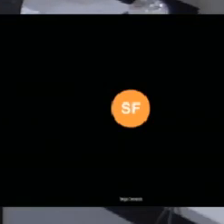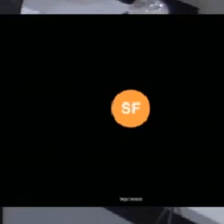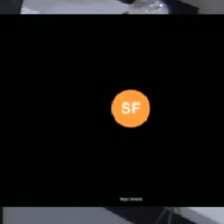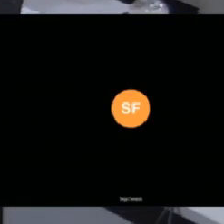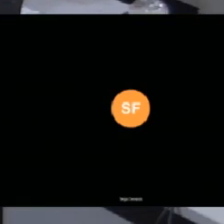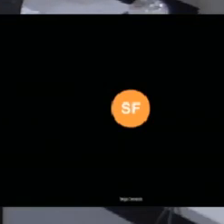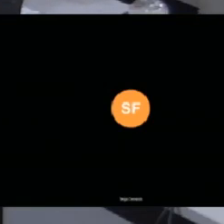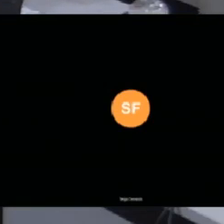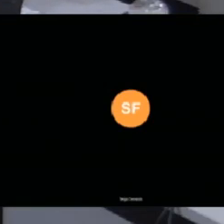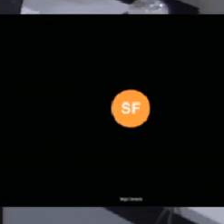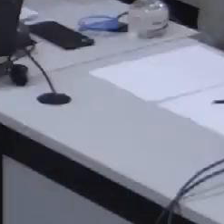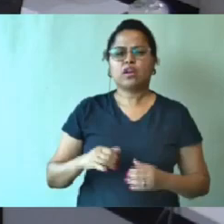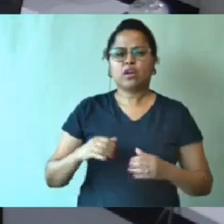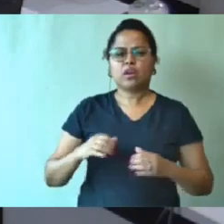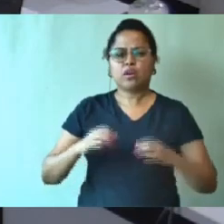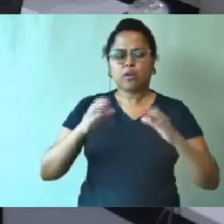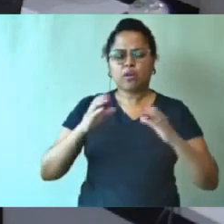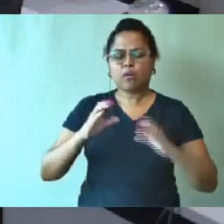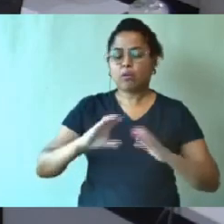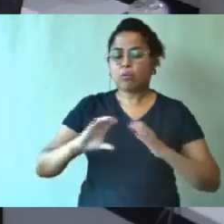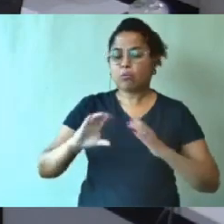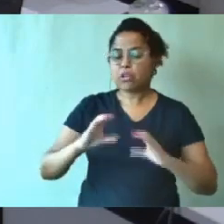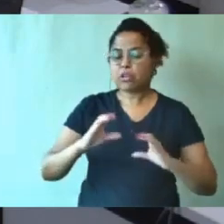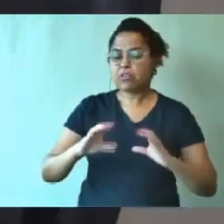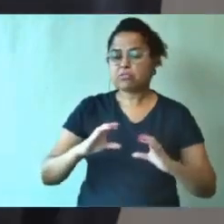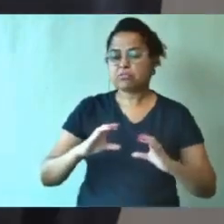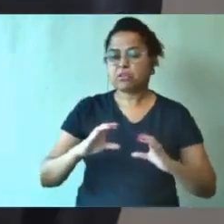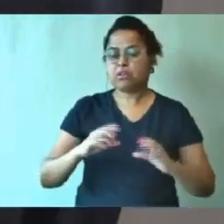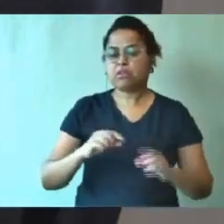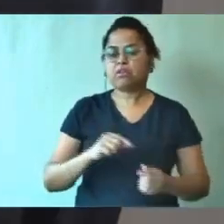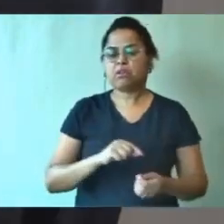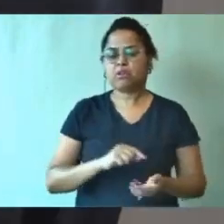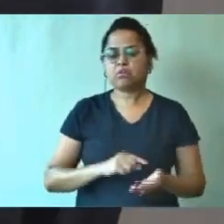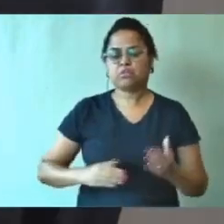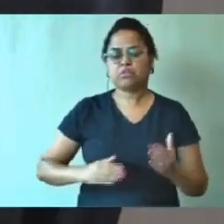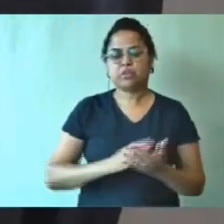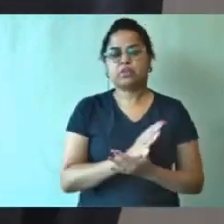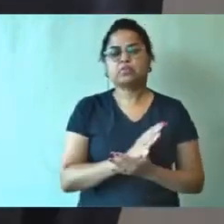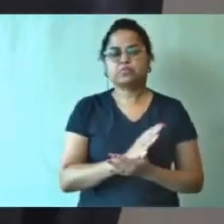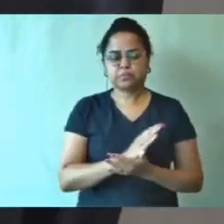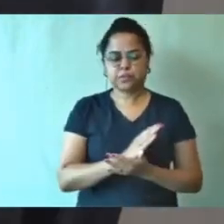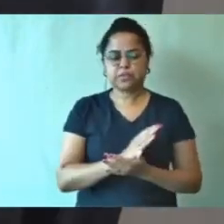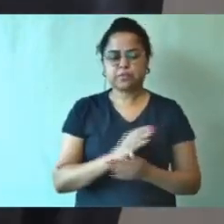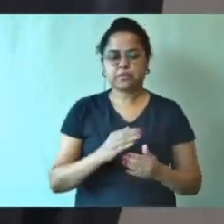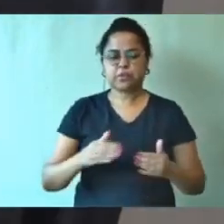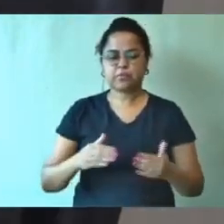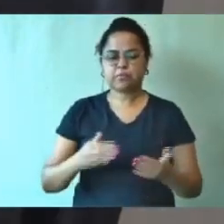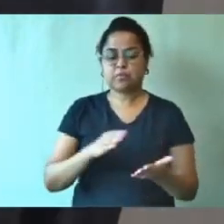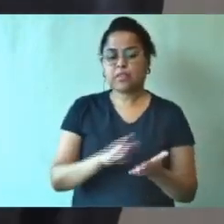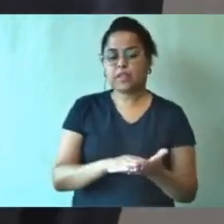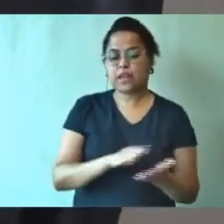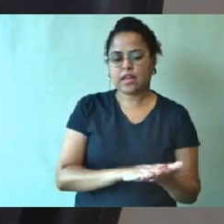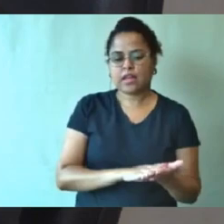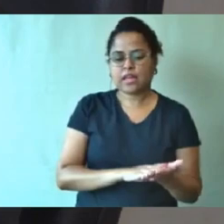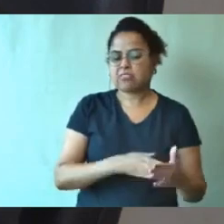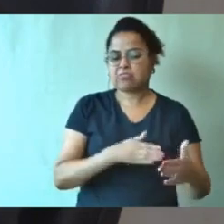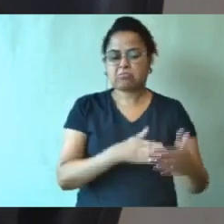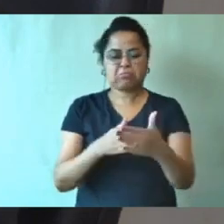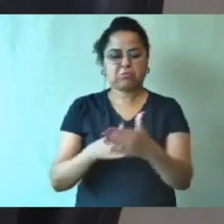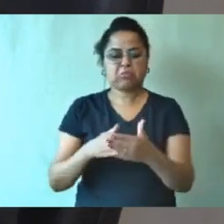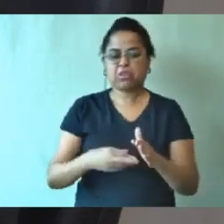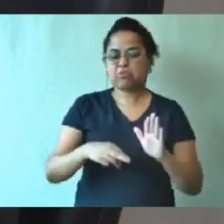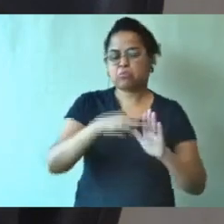ata da 23ª reunião, visto não ter havido impugnação desta nos termos